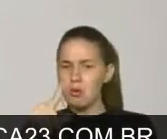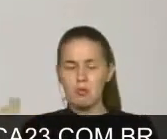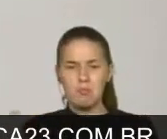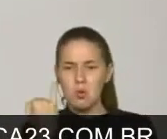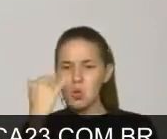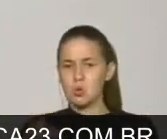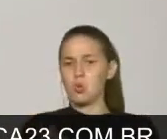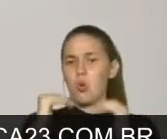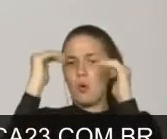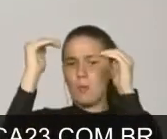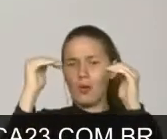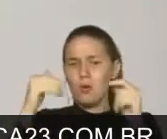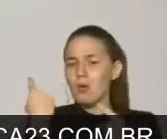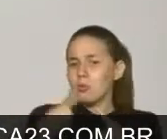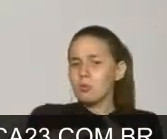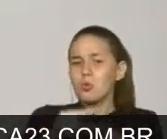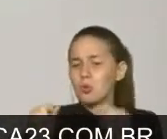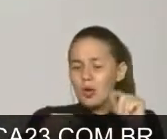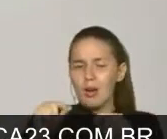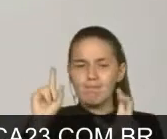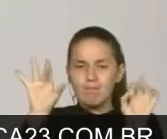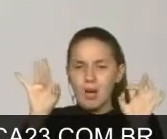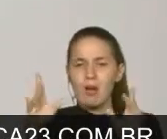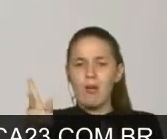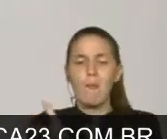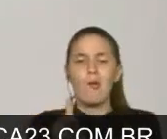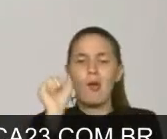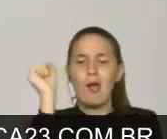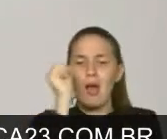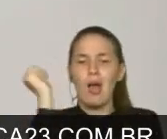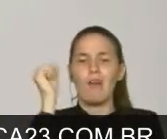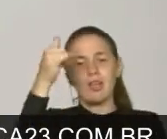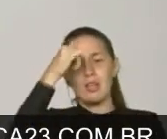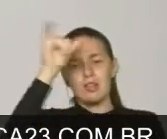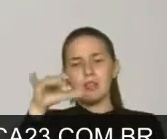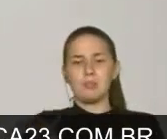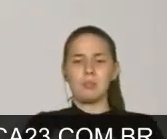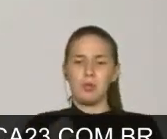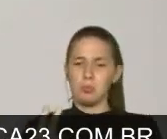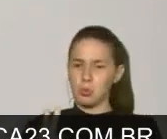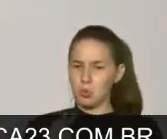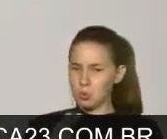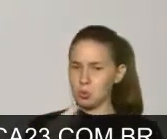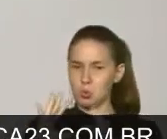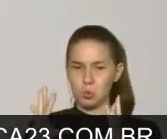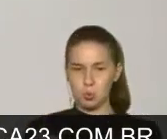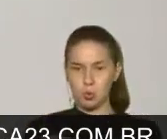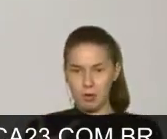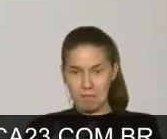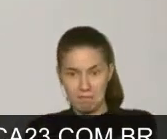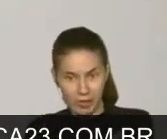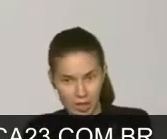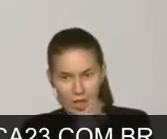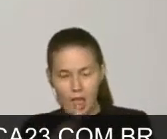superiores, garantindo, especialmente para as formas graves, a proteção de todos. As vacinas se mostraram